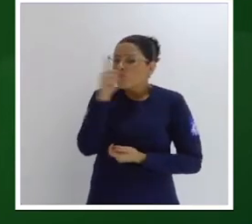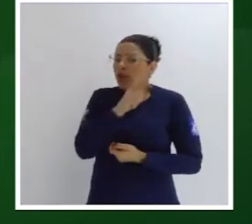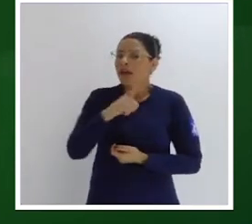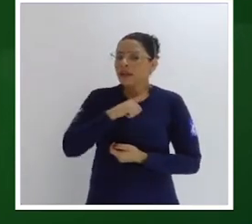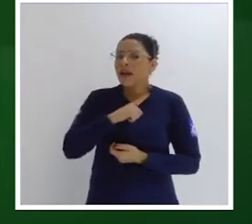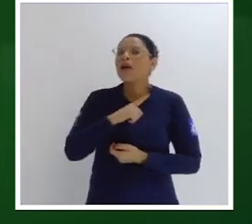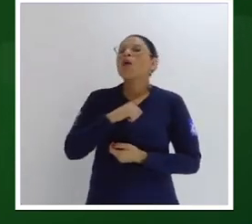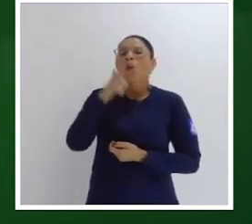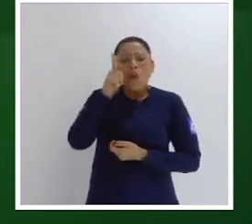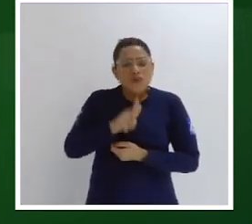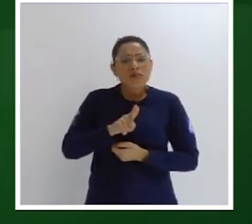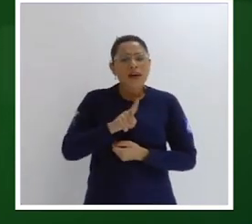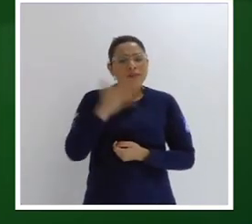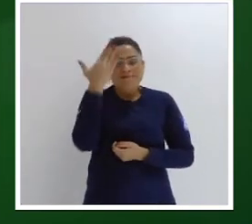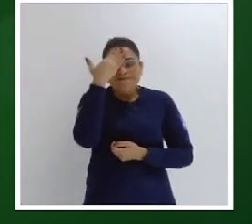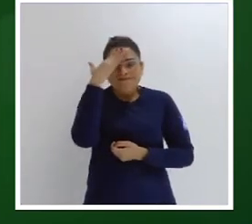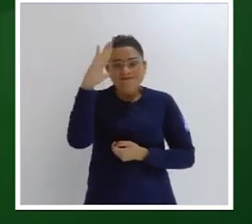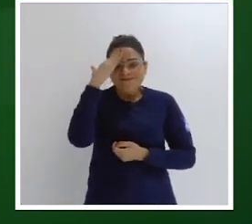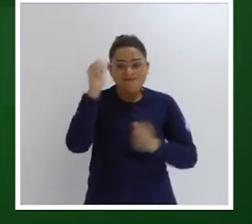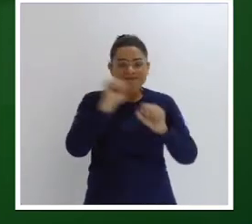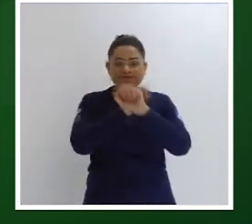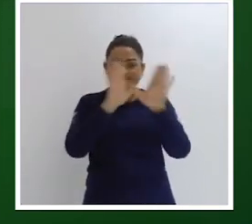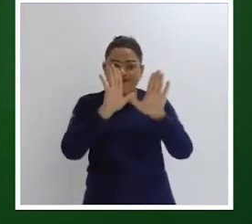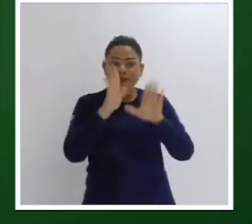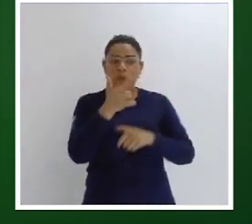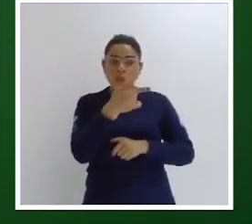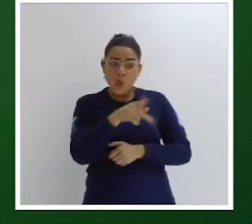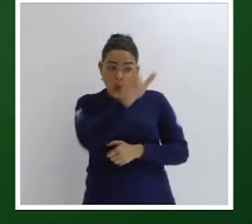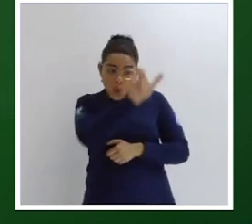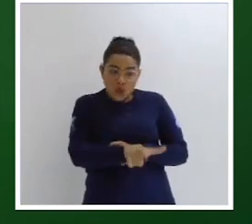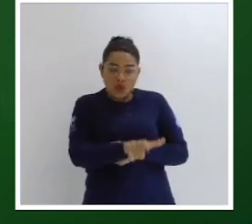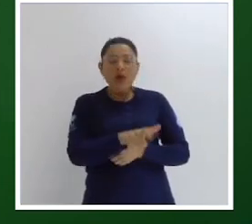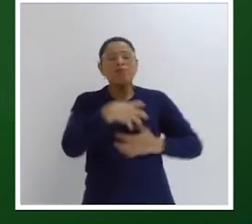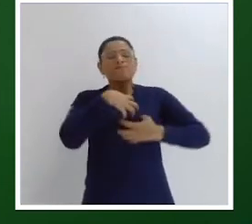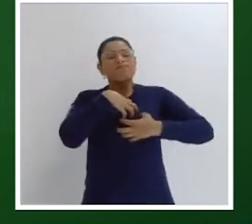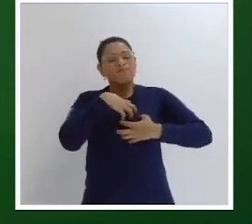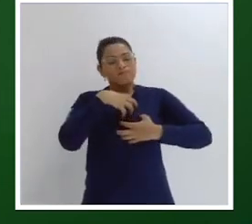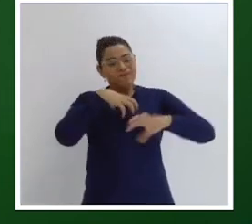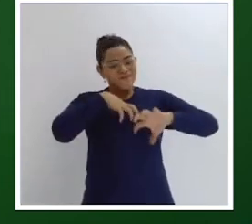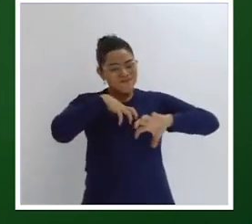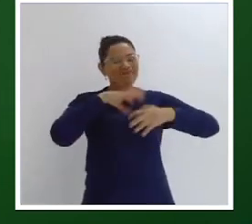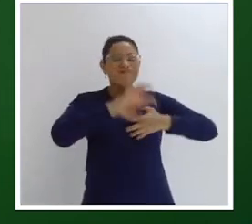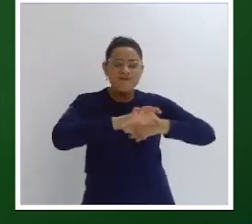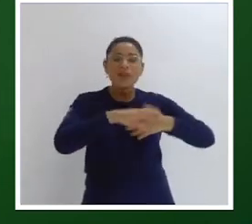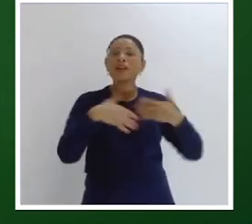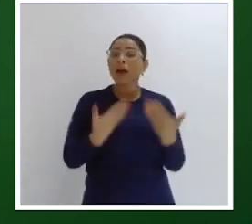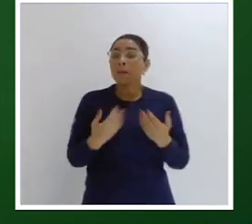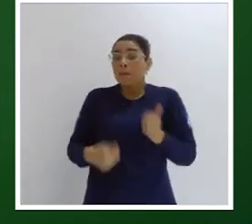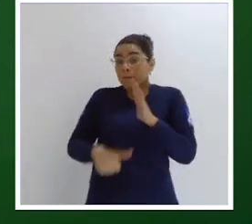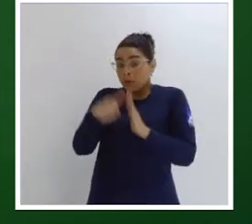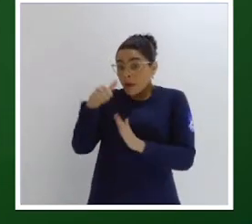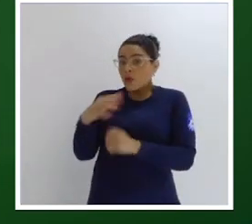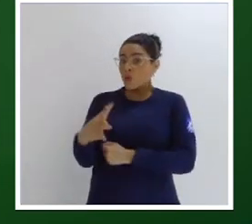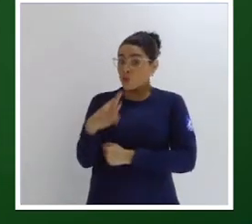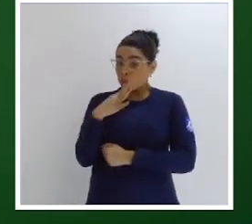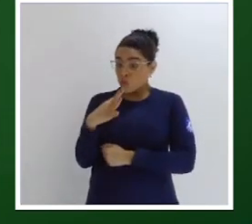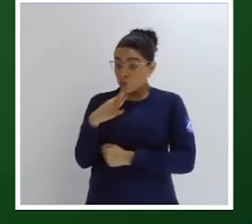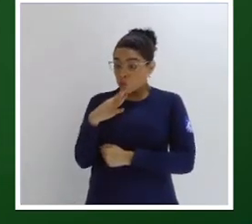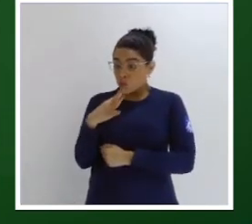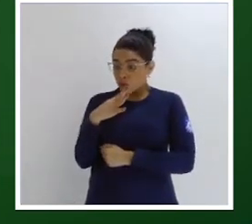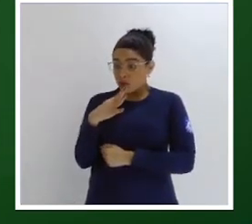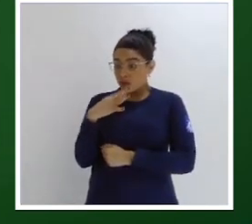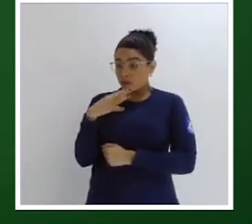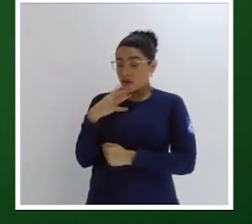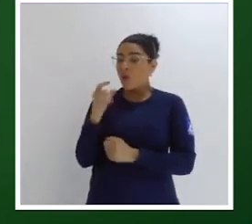o outro e aí vem o sentimento da empatia eles tomaram conhecimento né do que